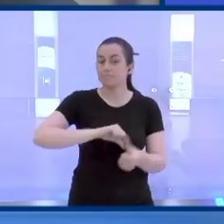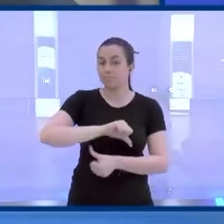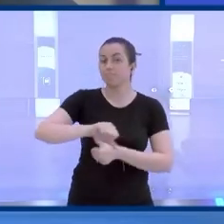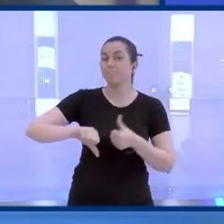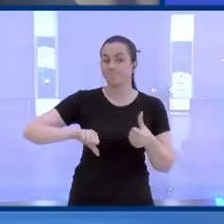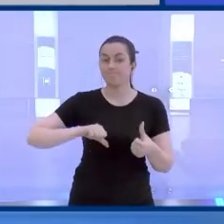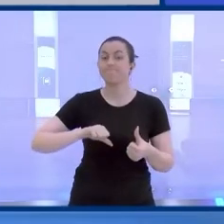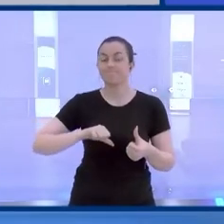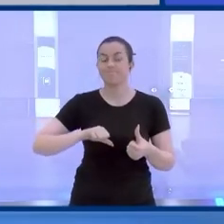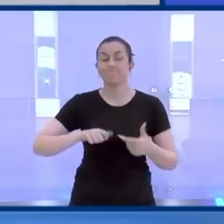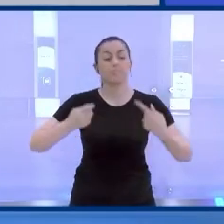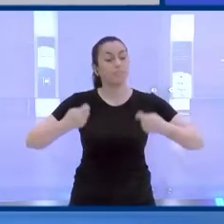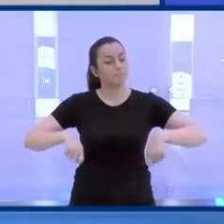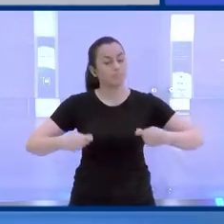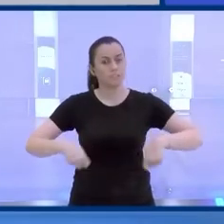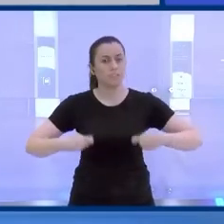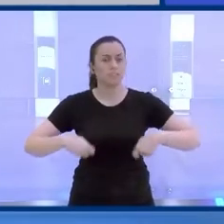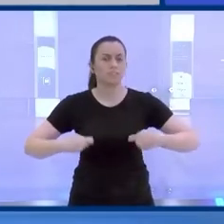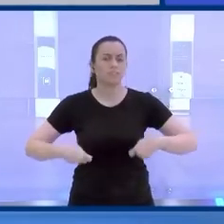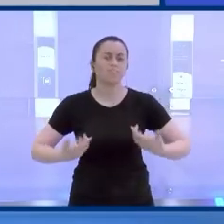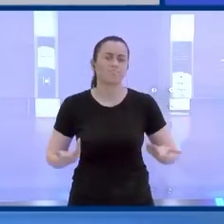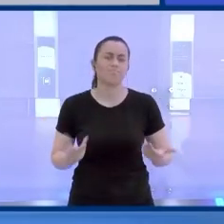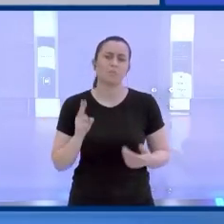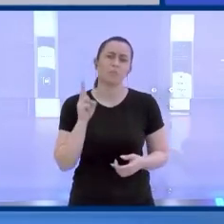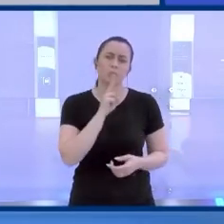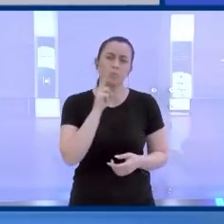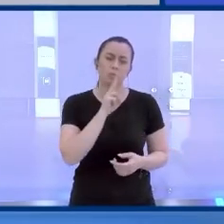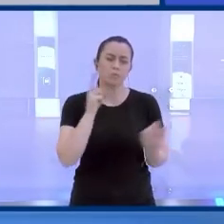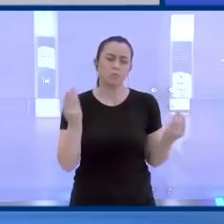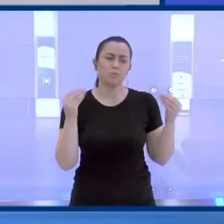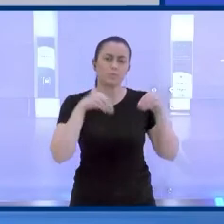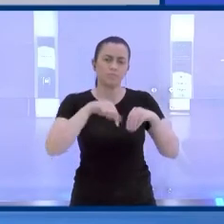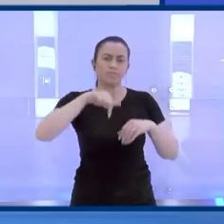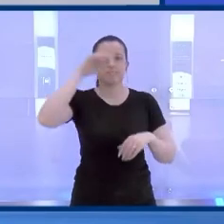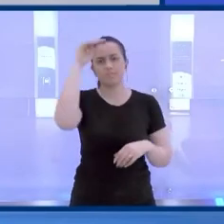que precisamos urgentemente implementar no Brasil.